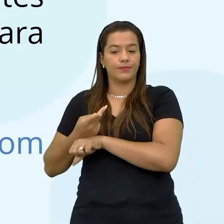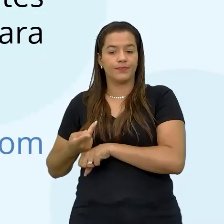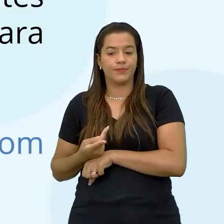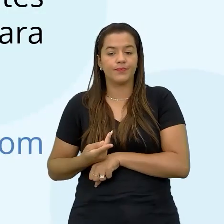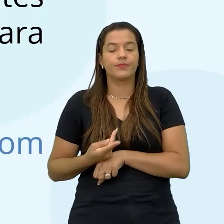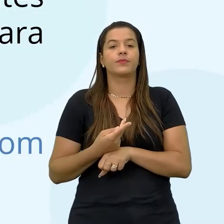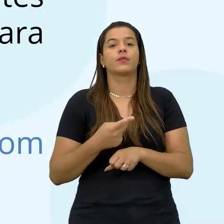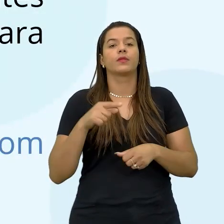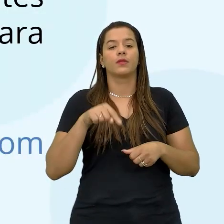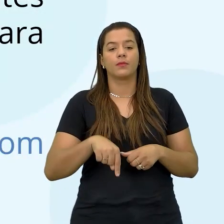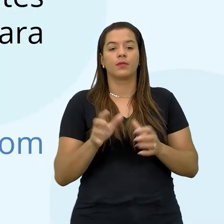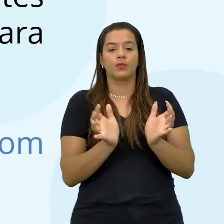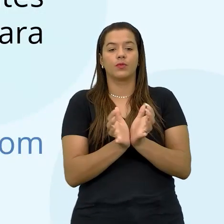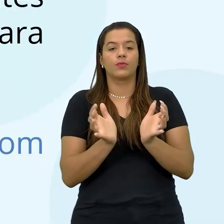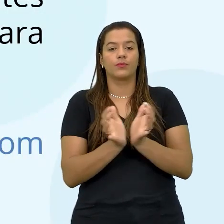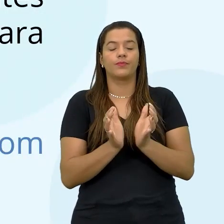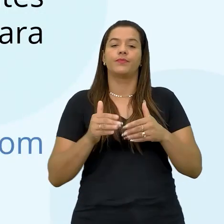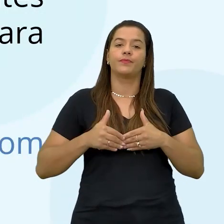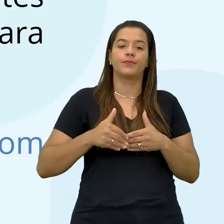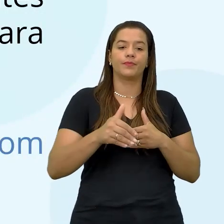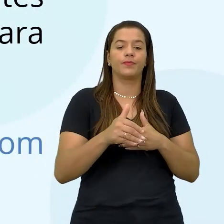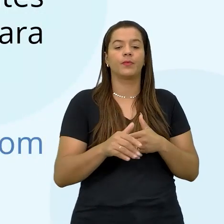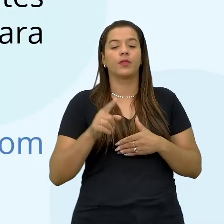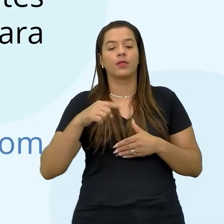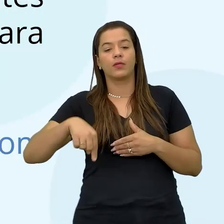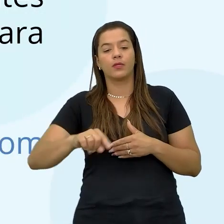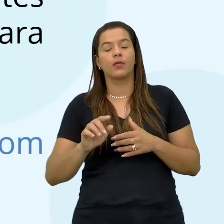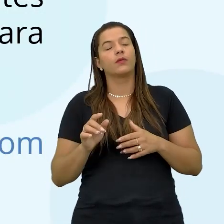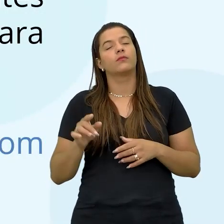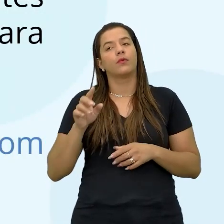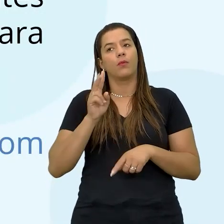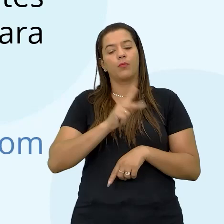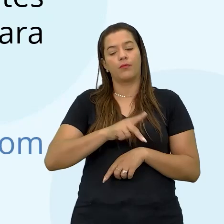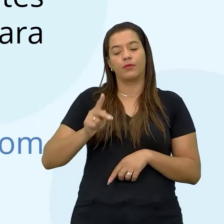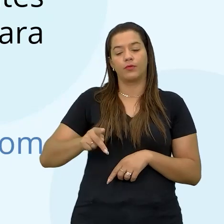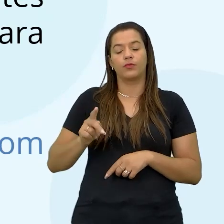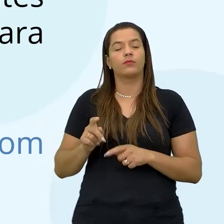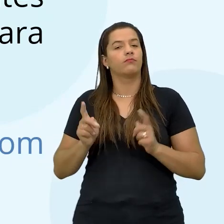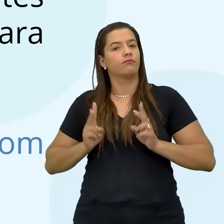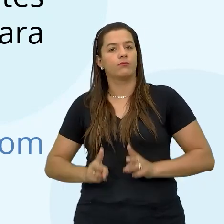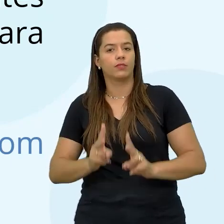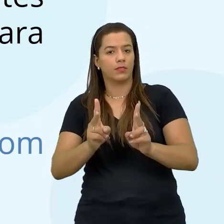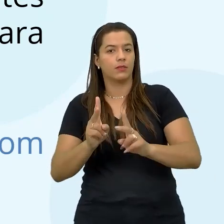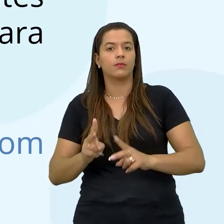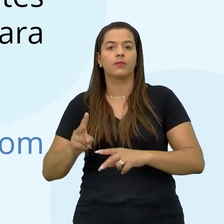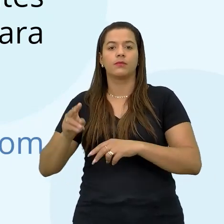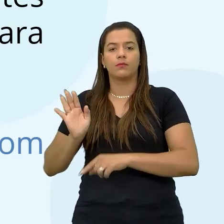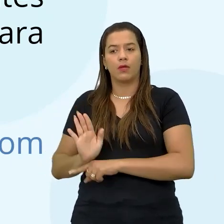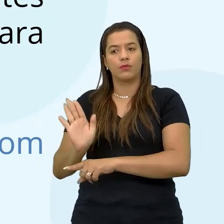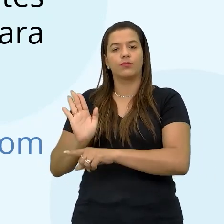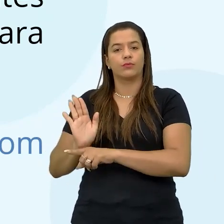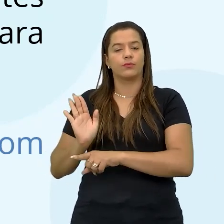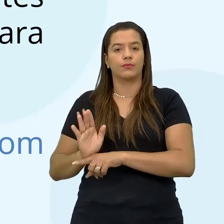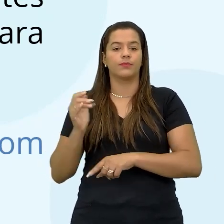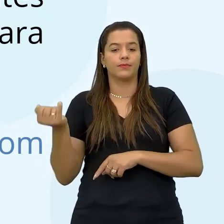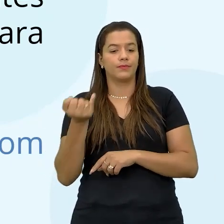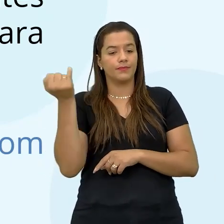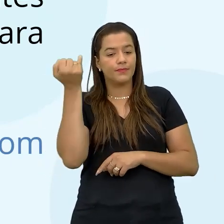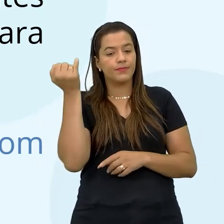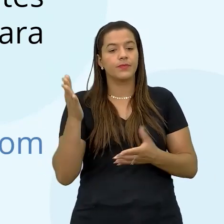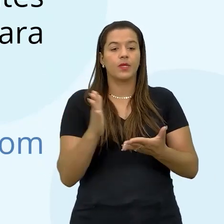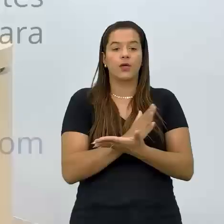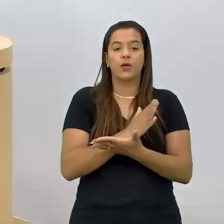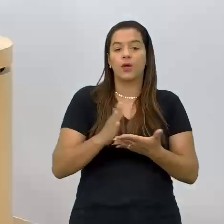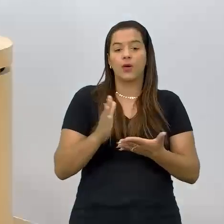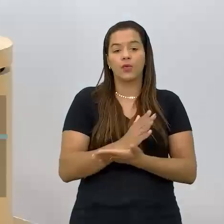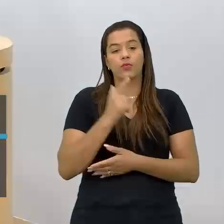estudantes eles vão estar bem autônomos, mas claro que guiados sempre pelo professor. E para isso nós trouxemos aqui algumas referências